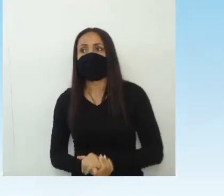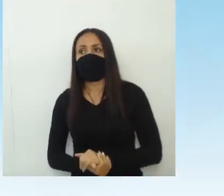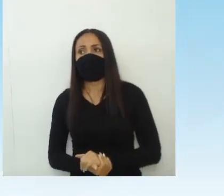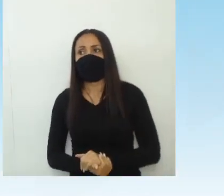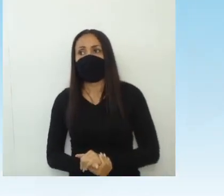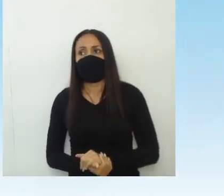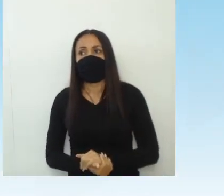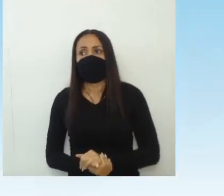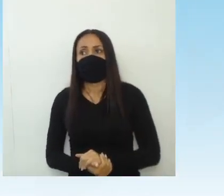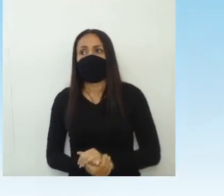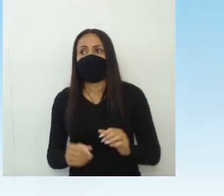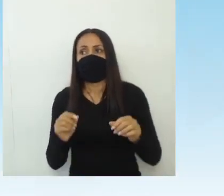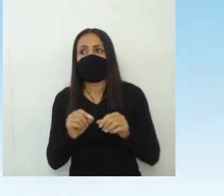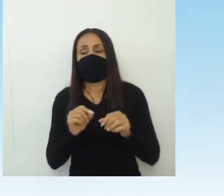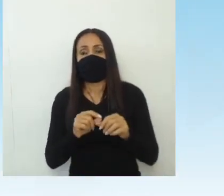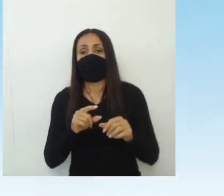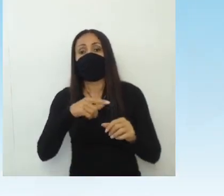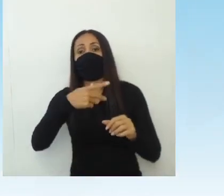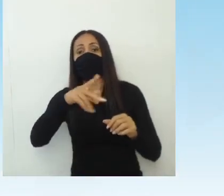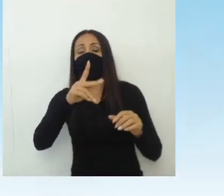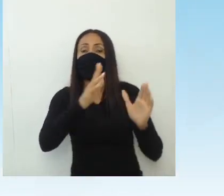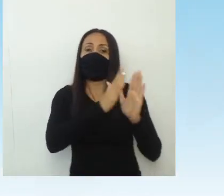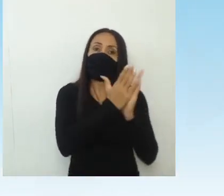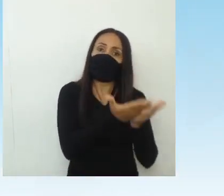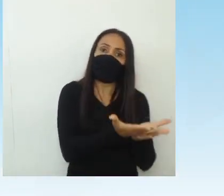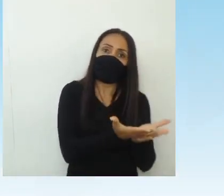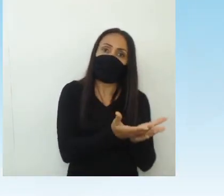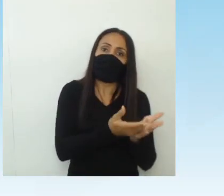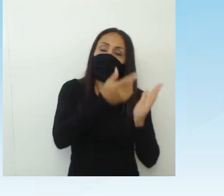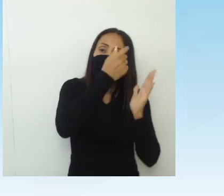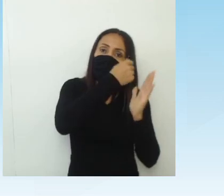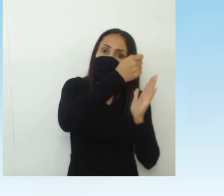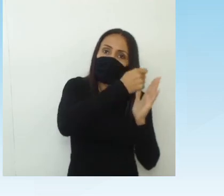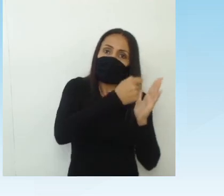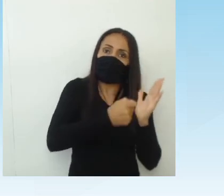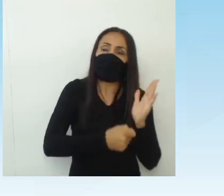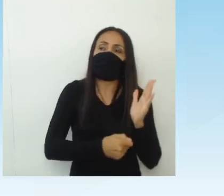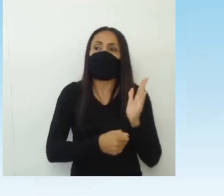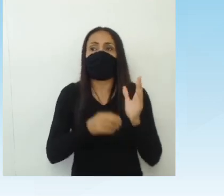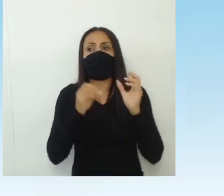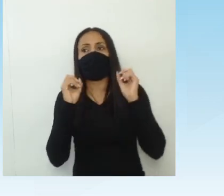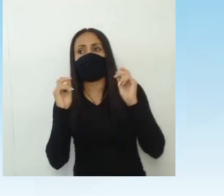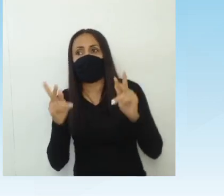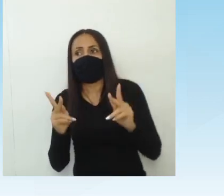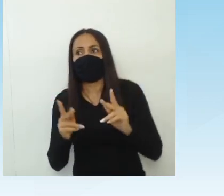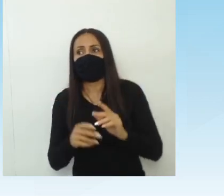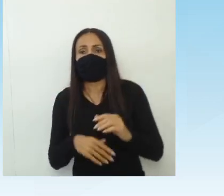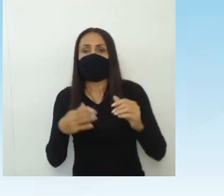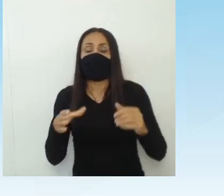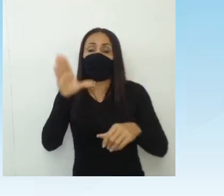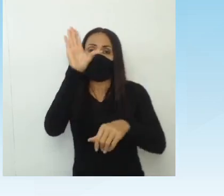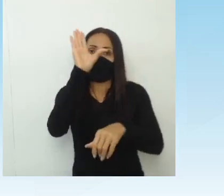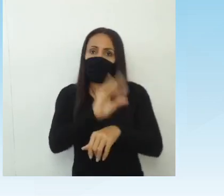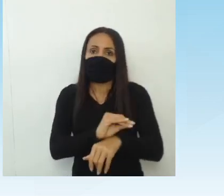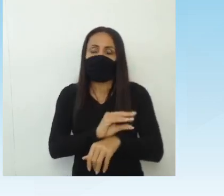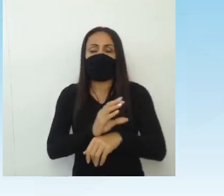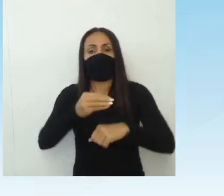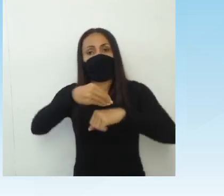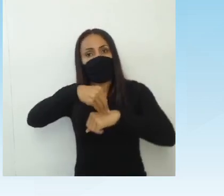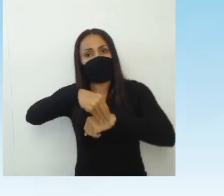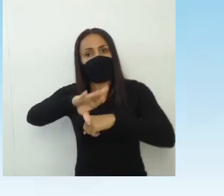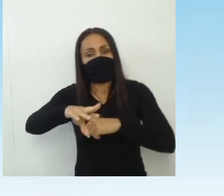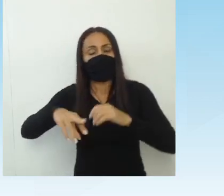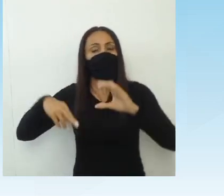de fazer isso no teu livro, de escrever lá no teu livro didático, ok? Tirar um print e mandar pra gente no